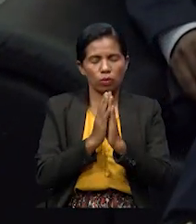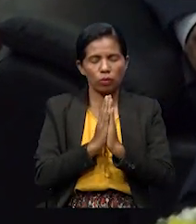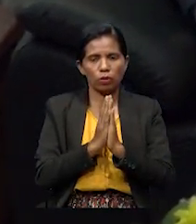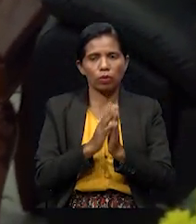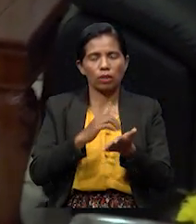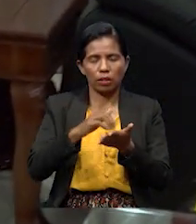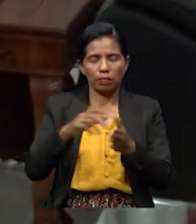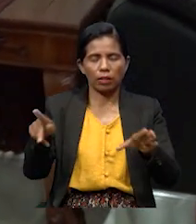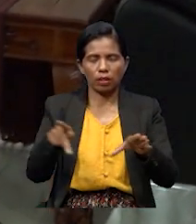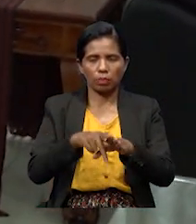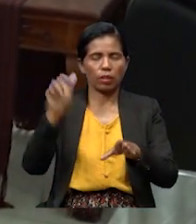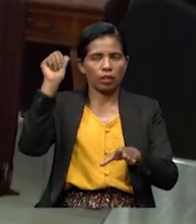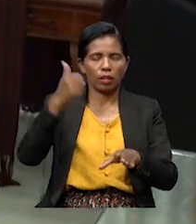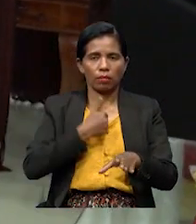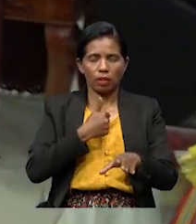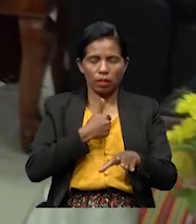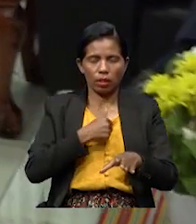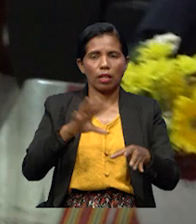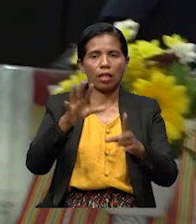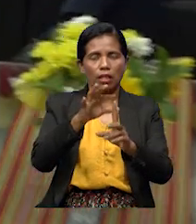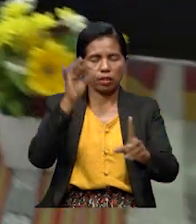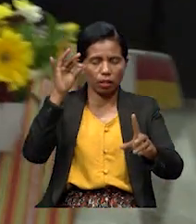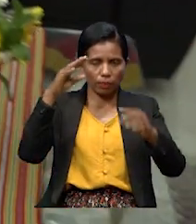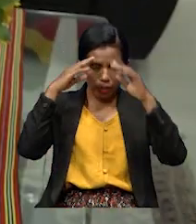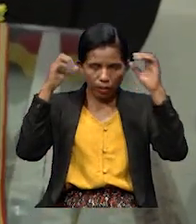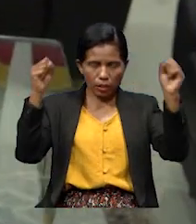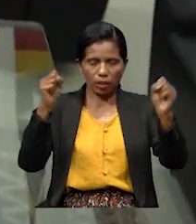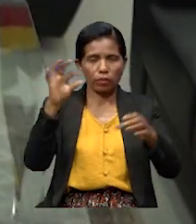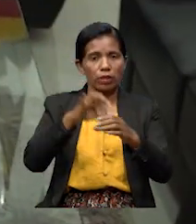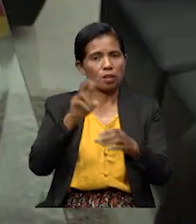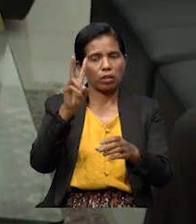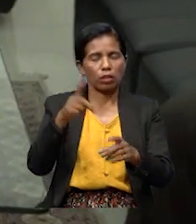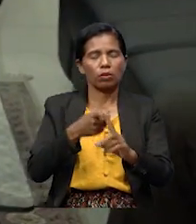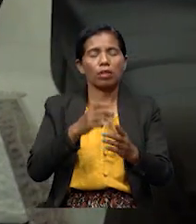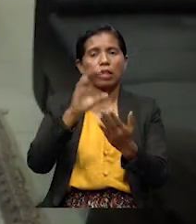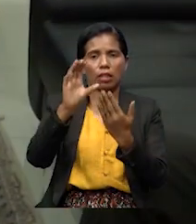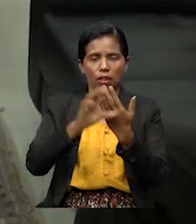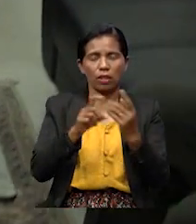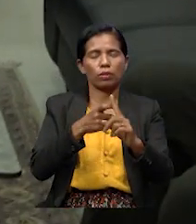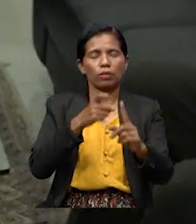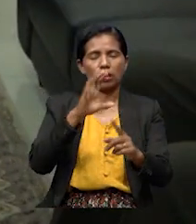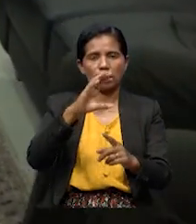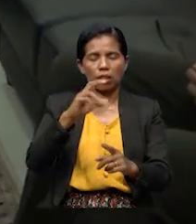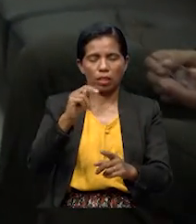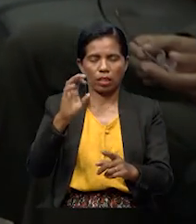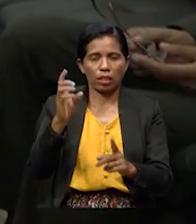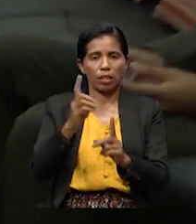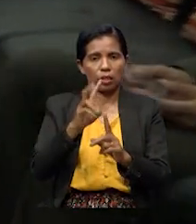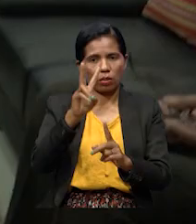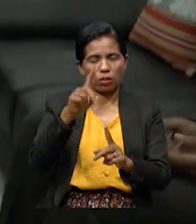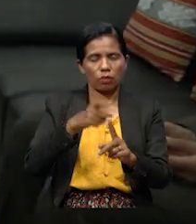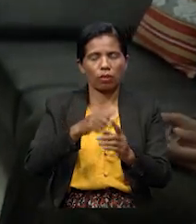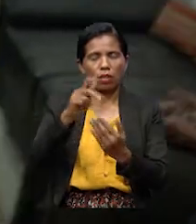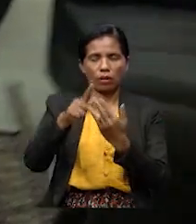participa ia kampanye eleitoral ba eleição presidencial segunda volta nebe tuir kalendari husi sene silau husi lorong rua to lorong san resinen fulan